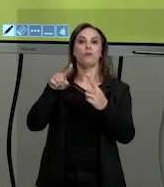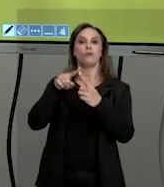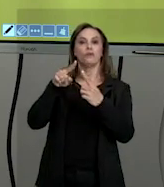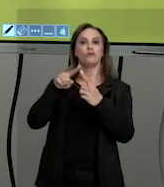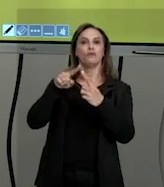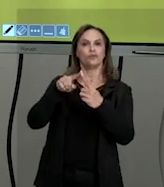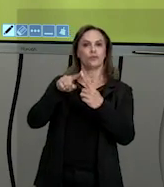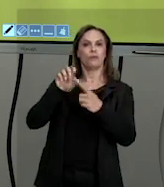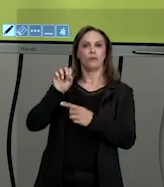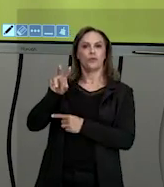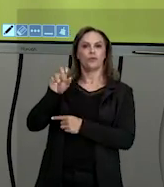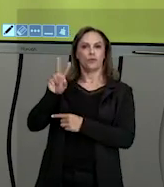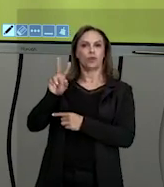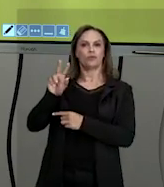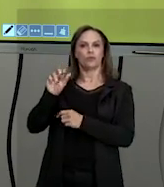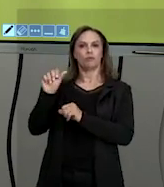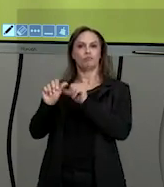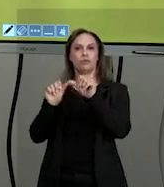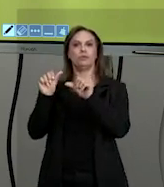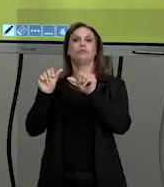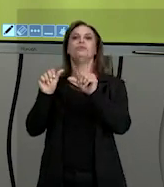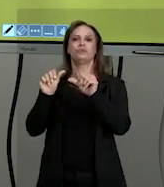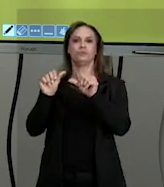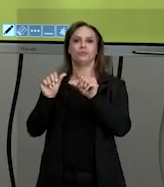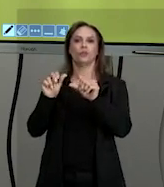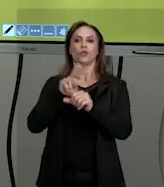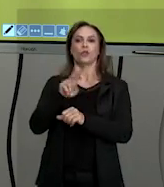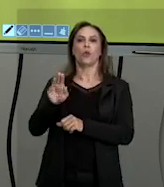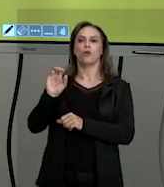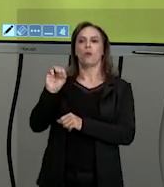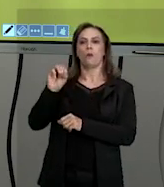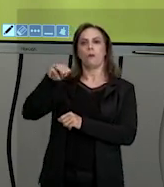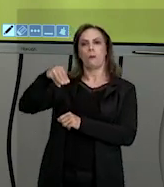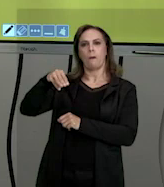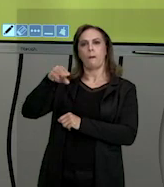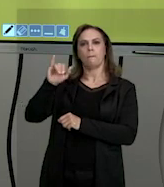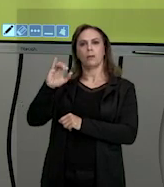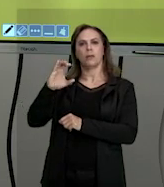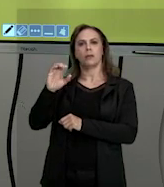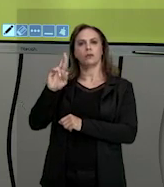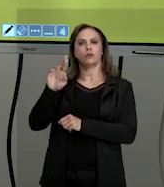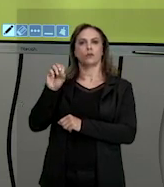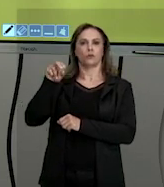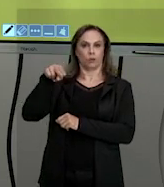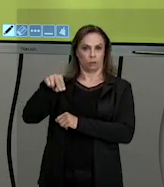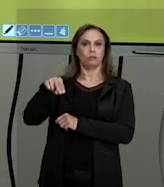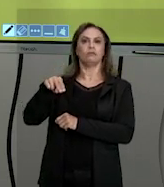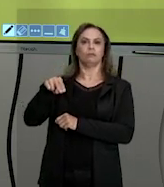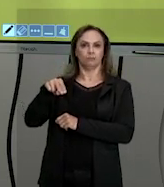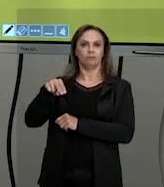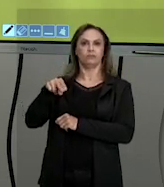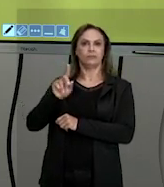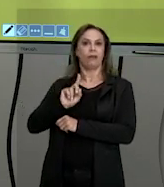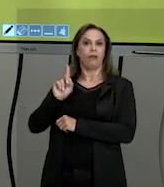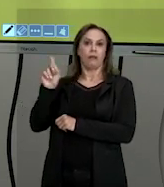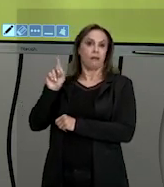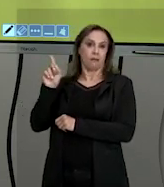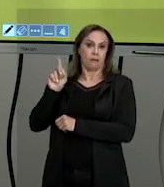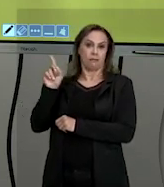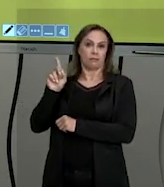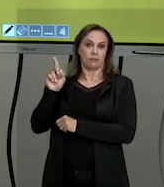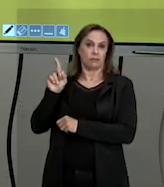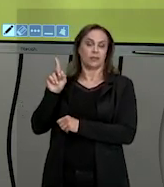uma explosão do número de casos. E essa variante, as vacinas até então não